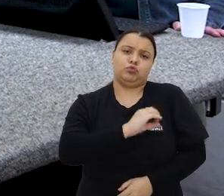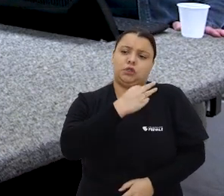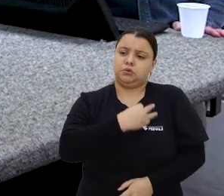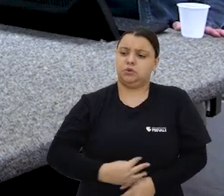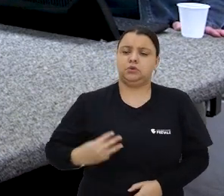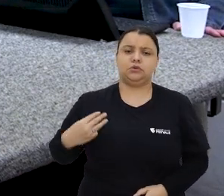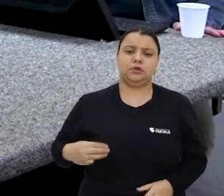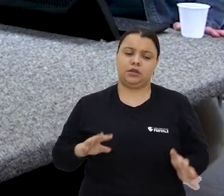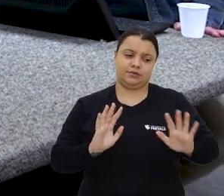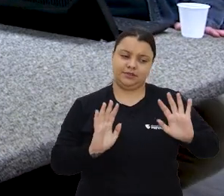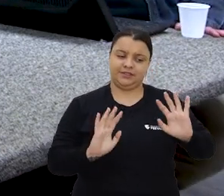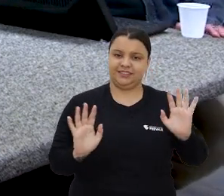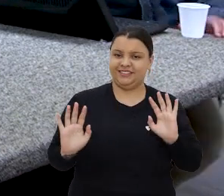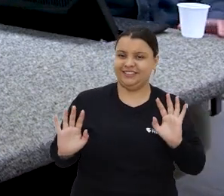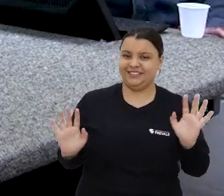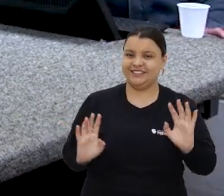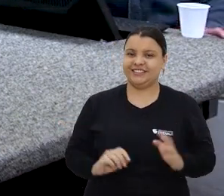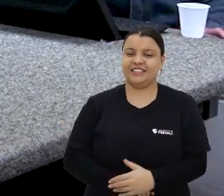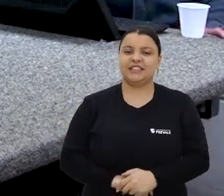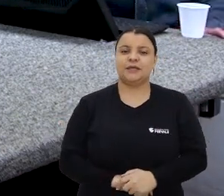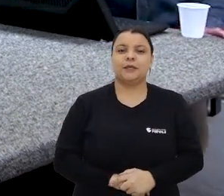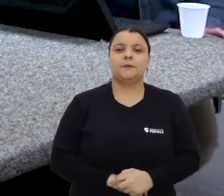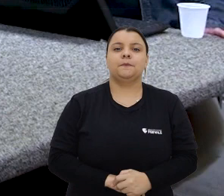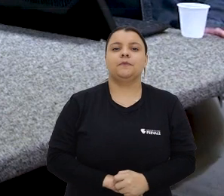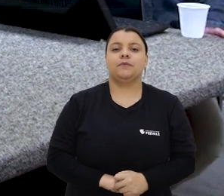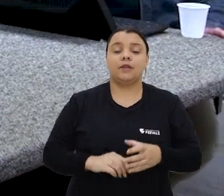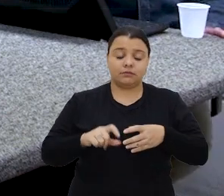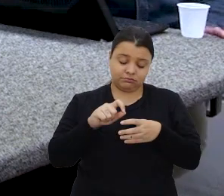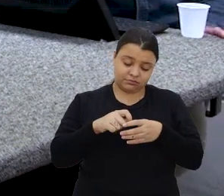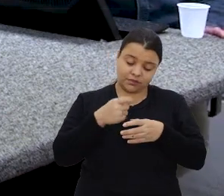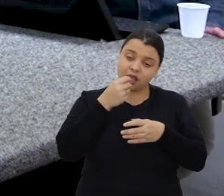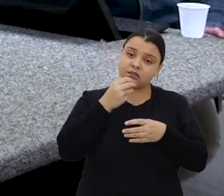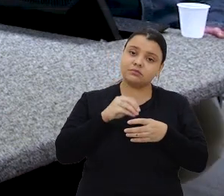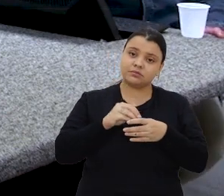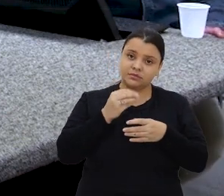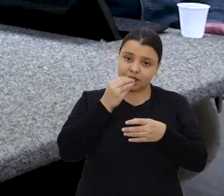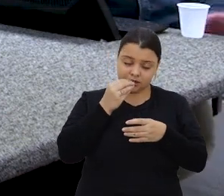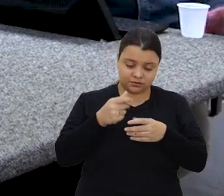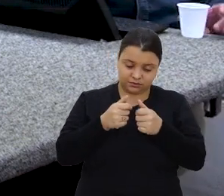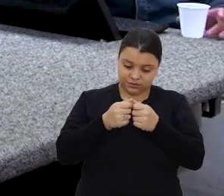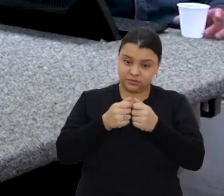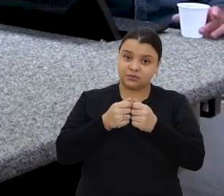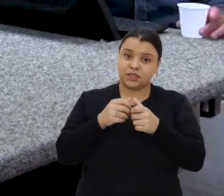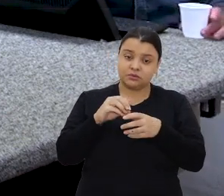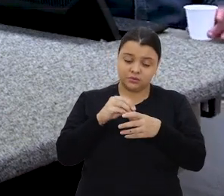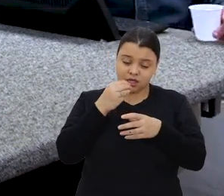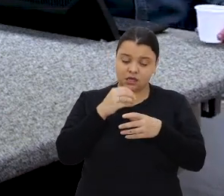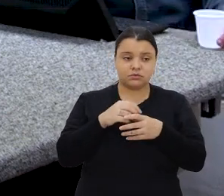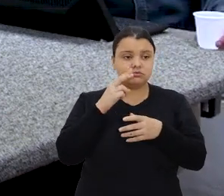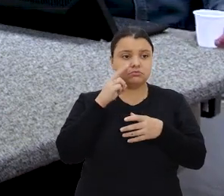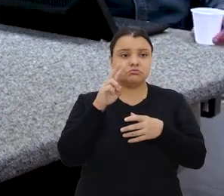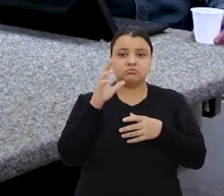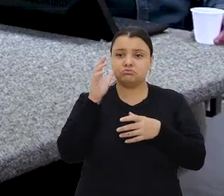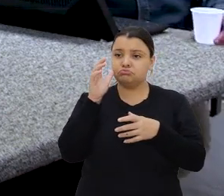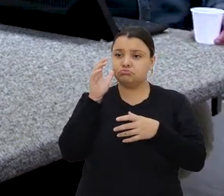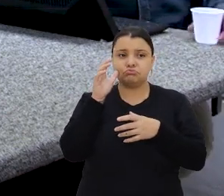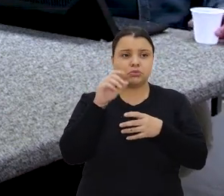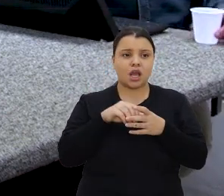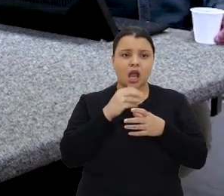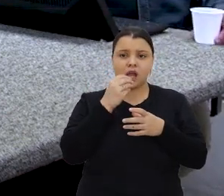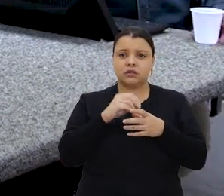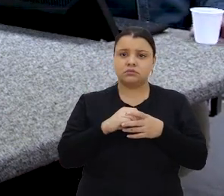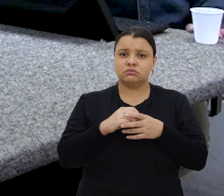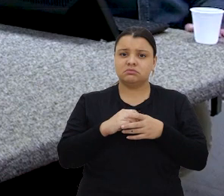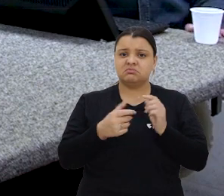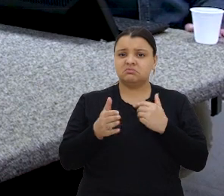tá? meu saquinho de amendoim, sentava na arquibancada para assistir a partida, independente do resultado, voltava,